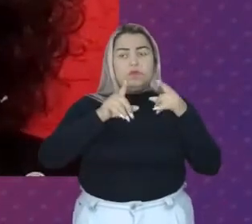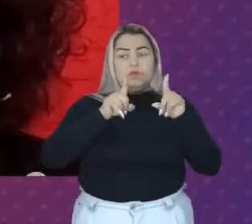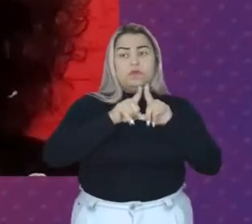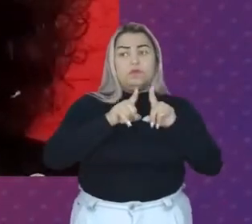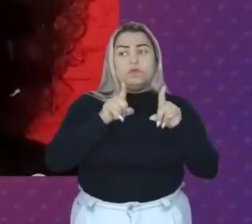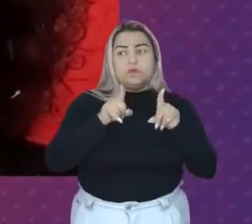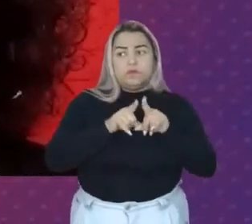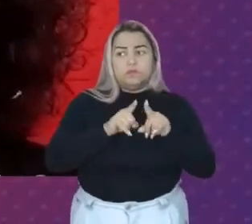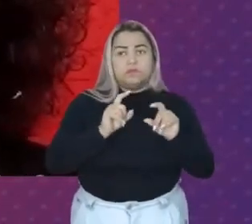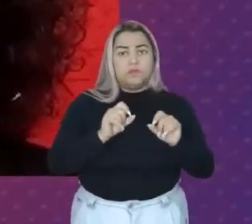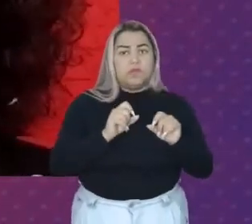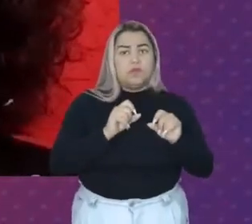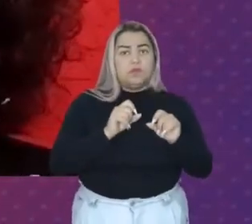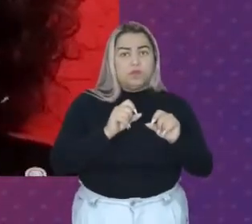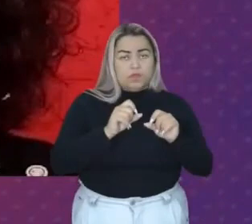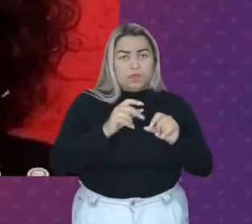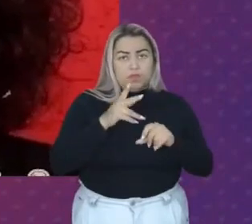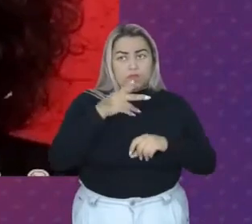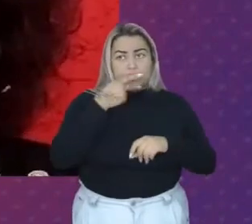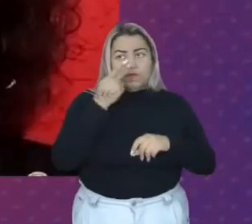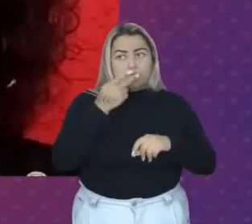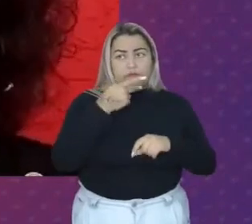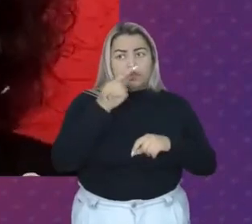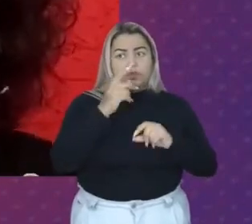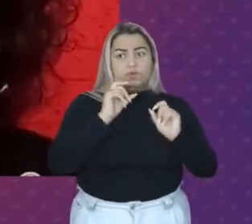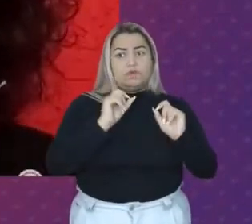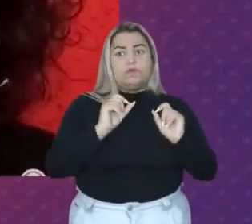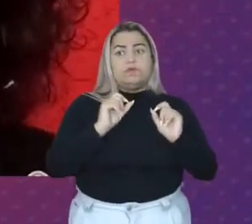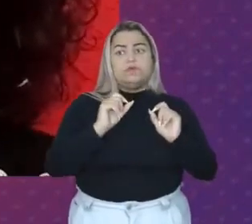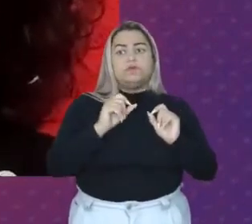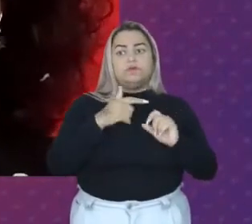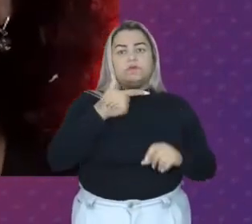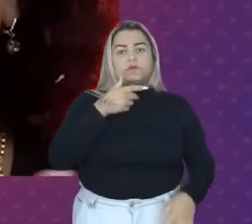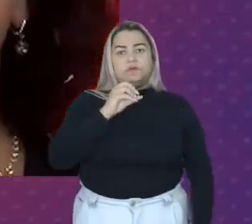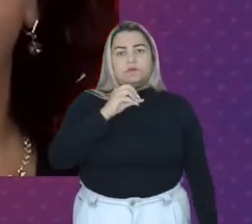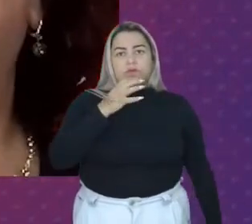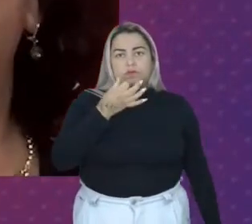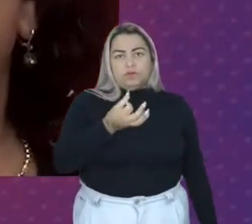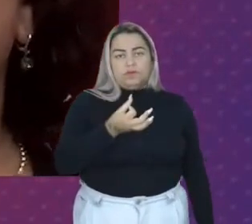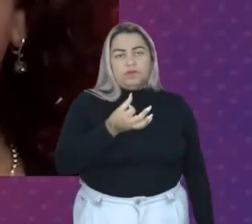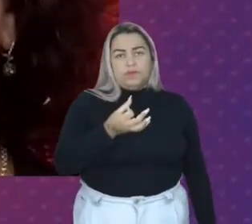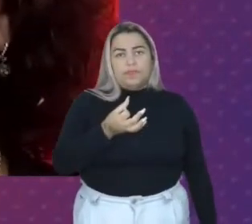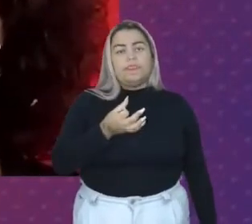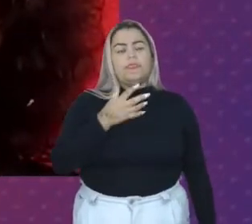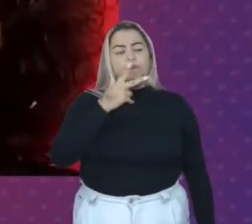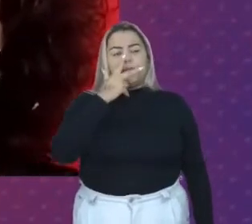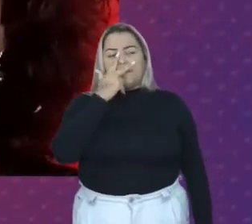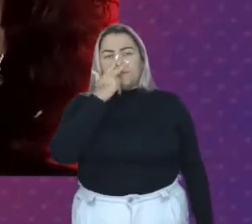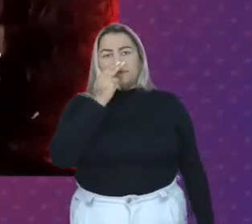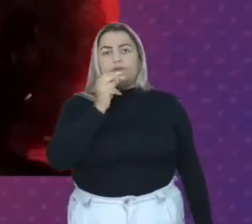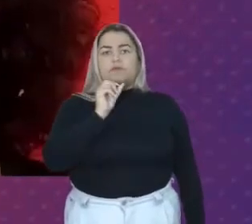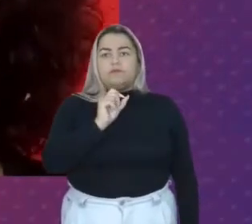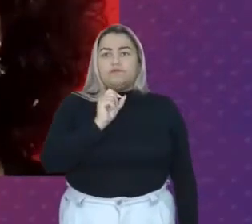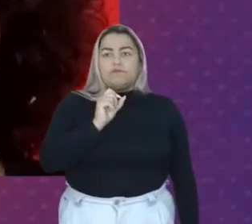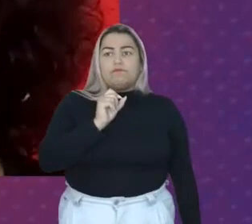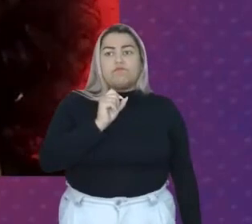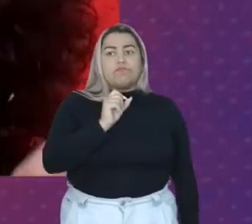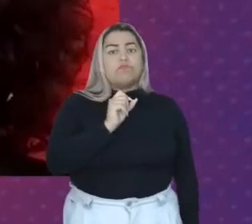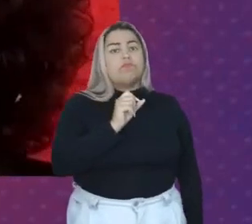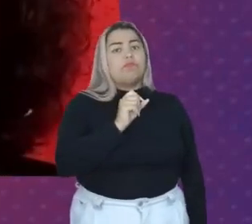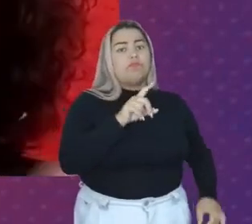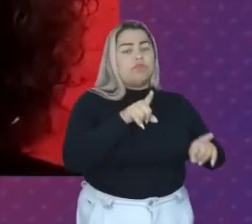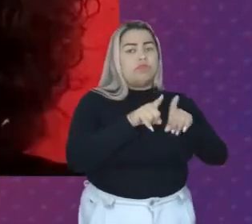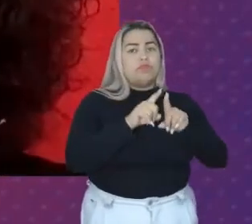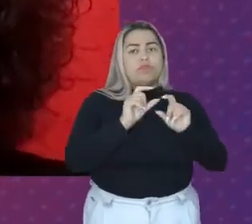caso dessa convenção, eu estou falando da recomendação 206, que é muito parecida com o que está na convenção,